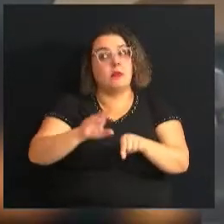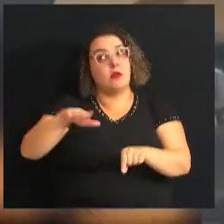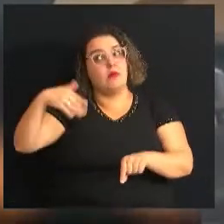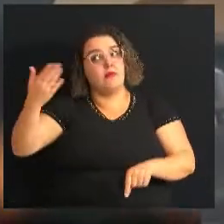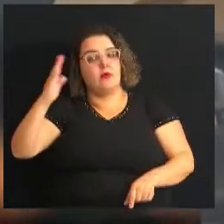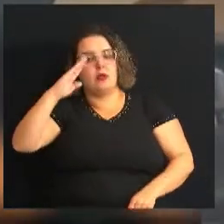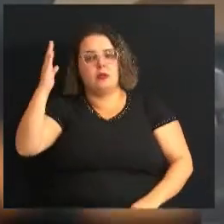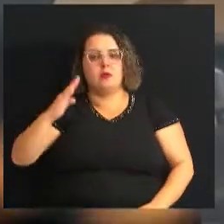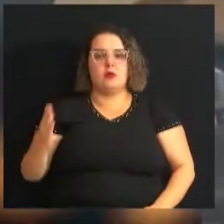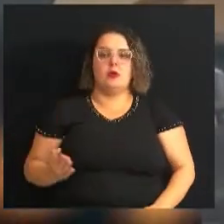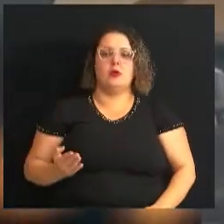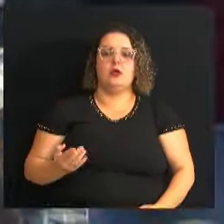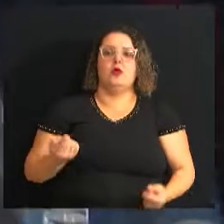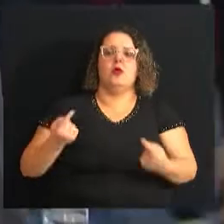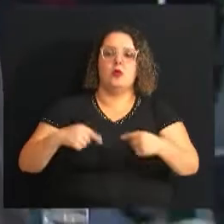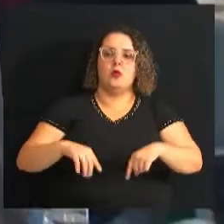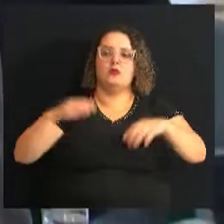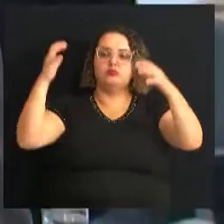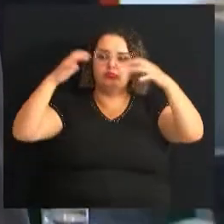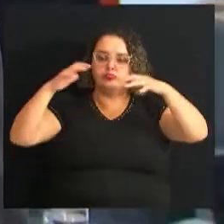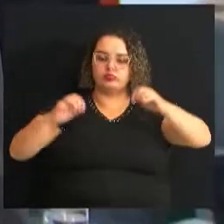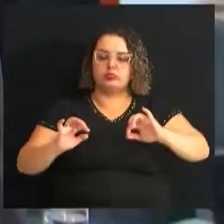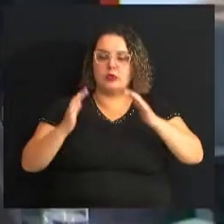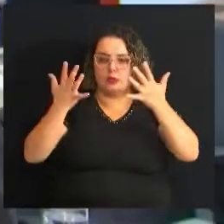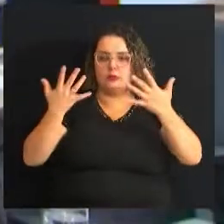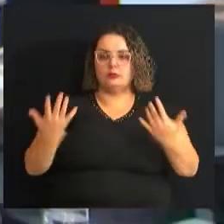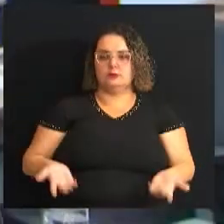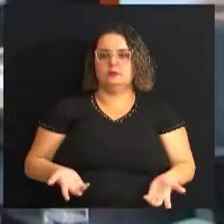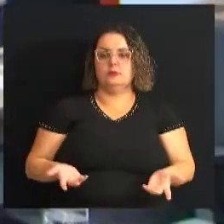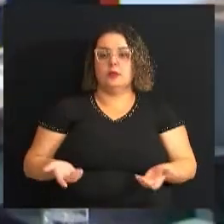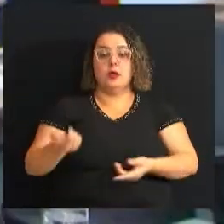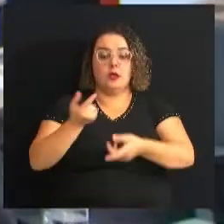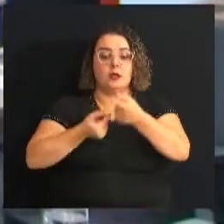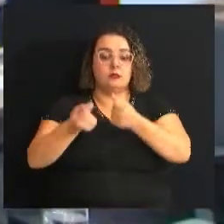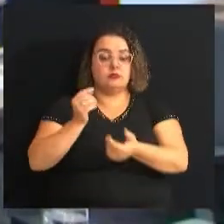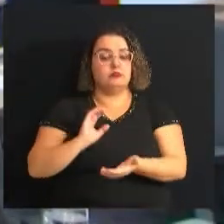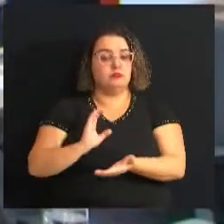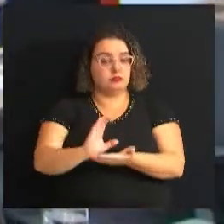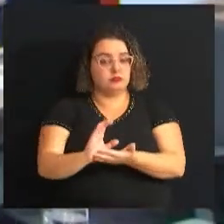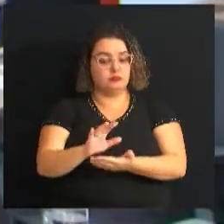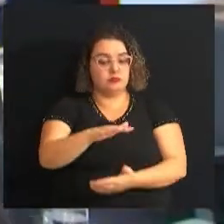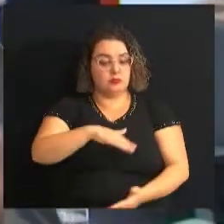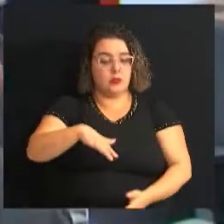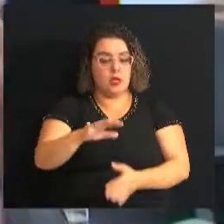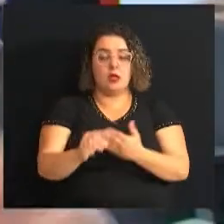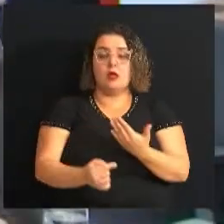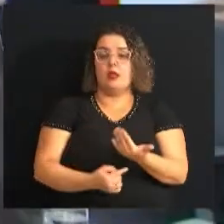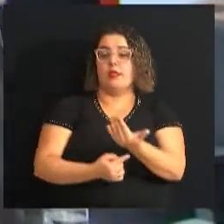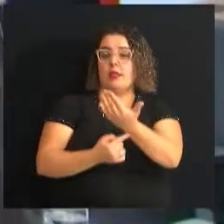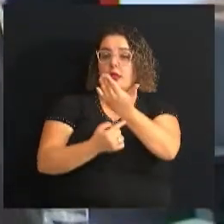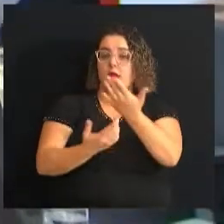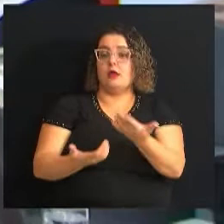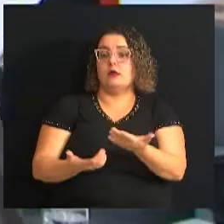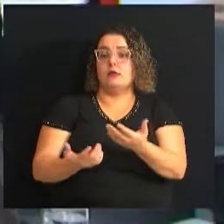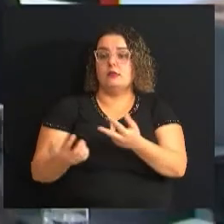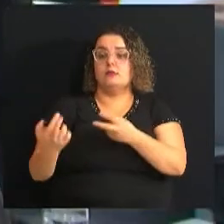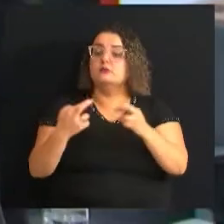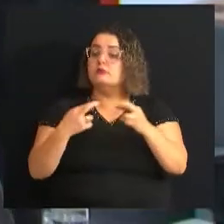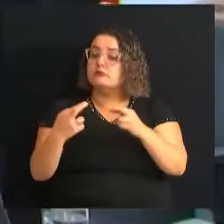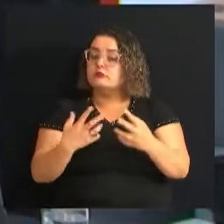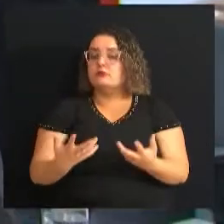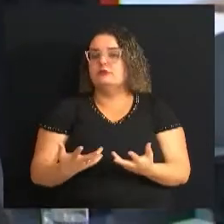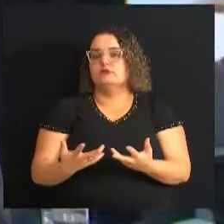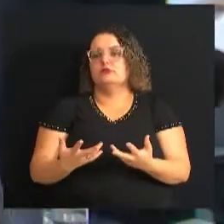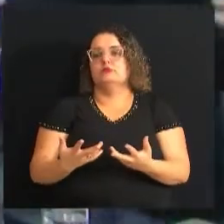combate a estes eventos. Então, investimentos em tecnologias de detecção,